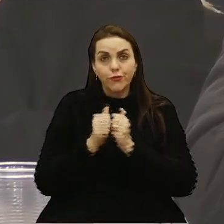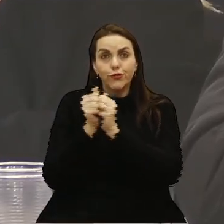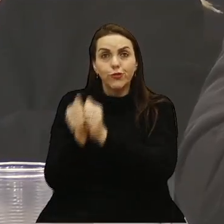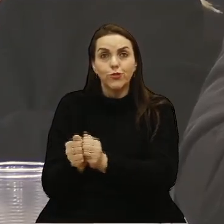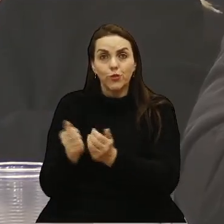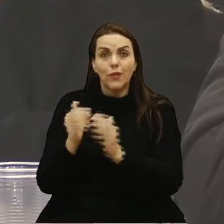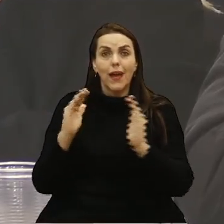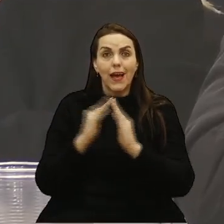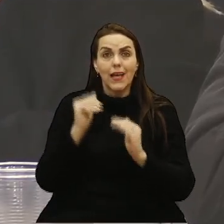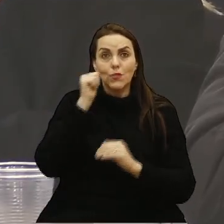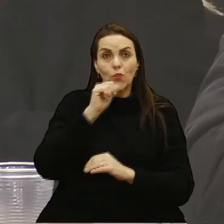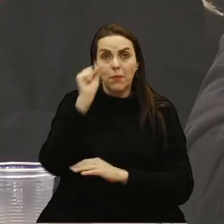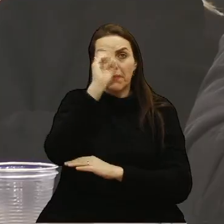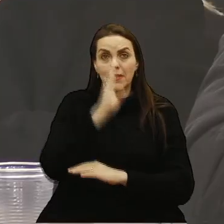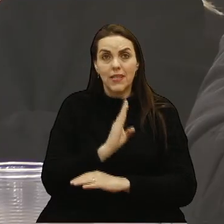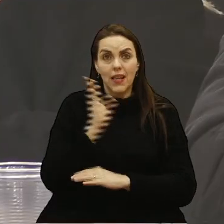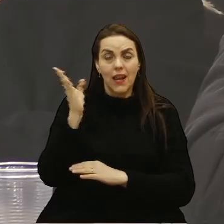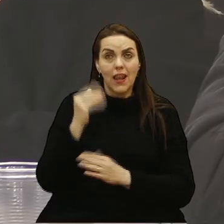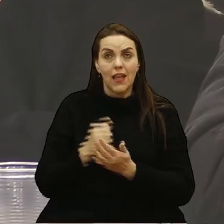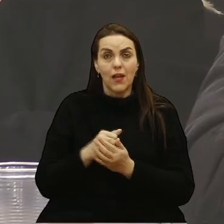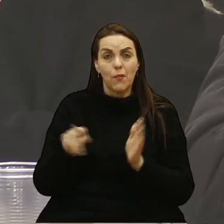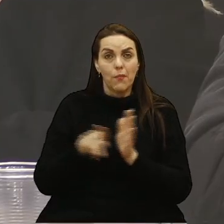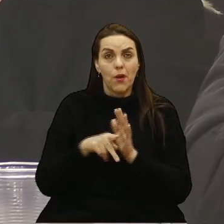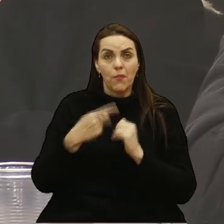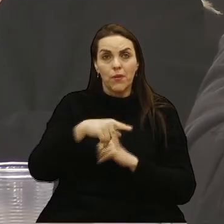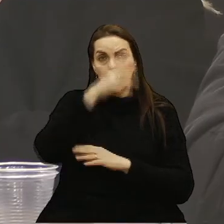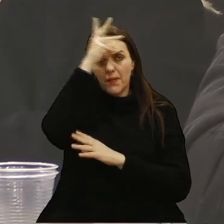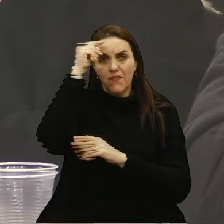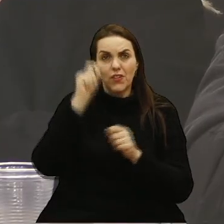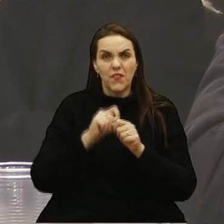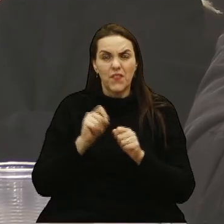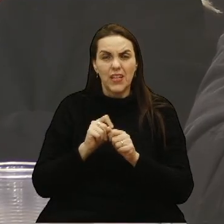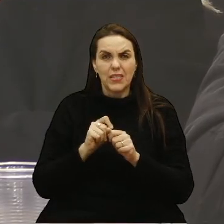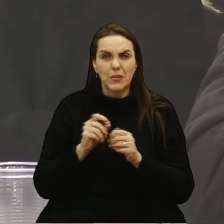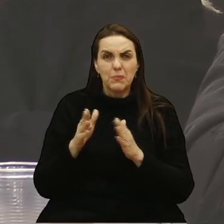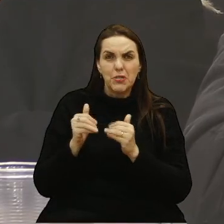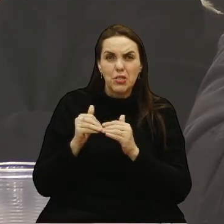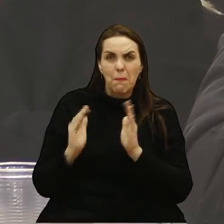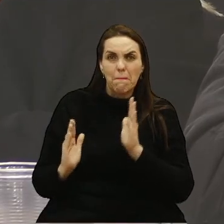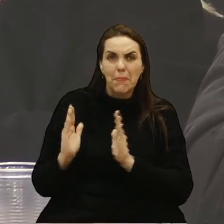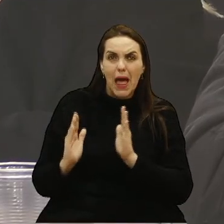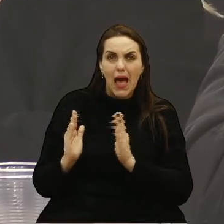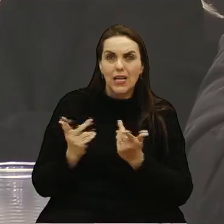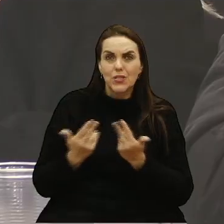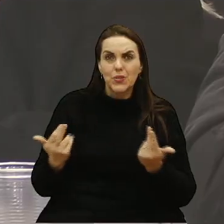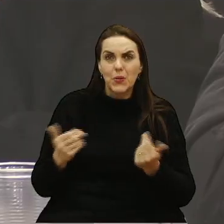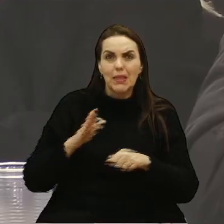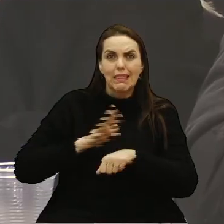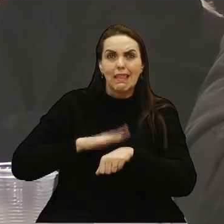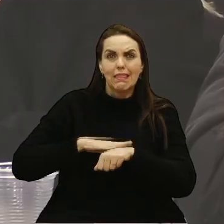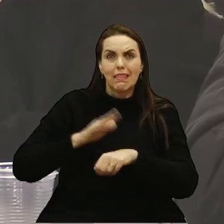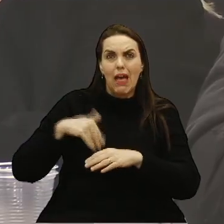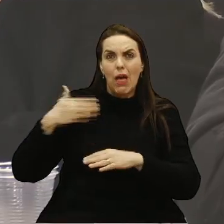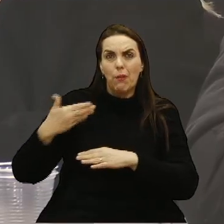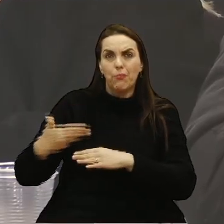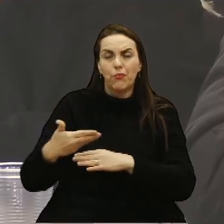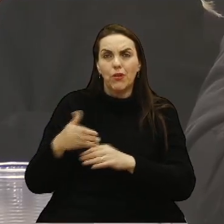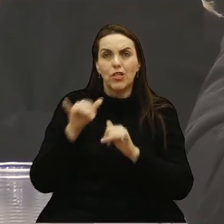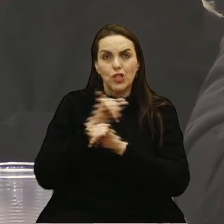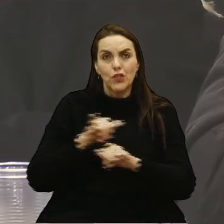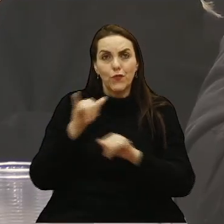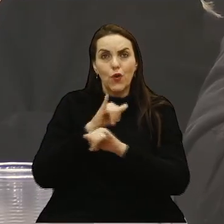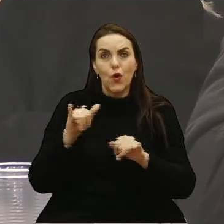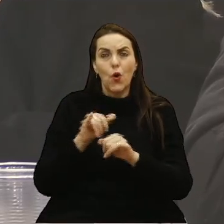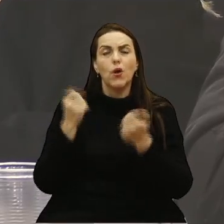Casa da Mulher Brasileira. Agora... Sim. Pedir prazo de uma coisa que teve tempo, a senhora foi lá, divulgou, eu lhe